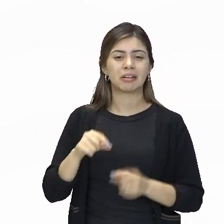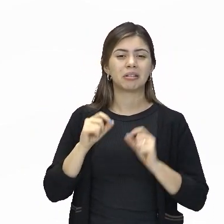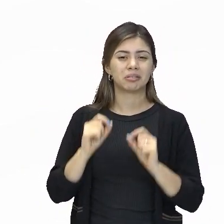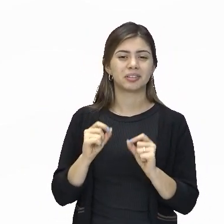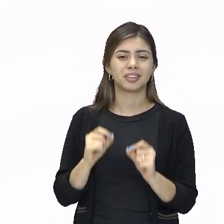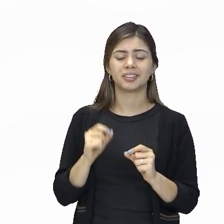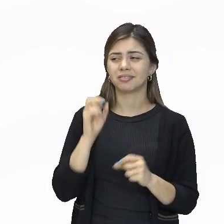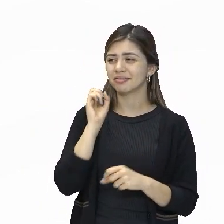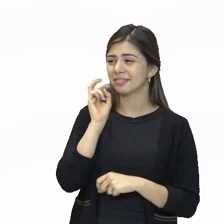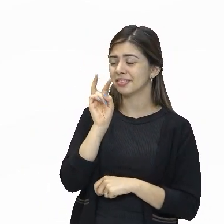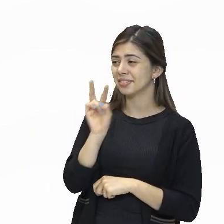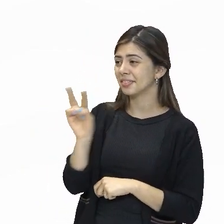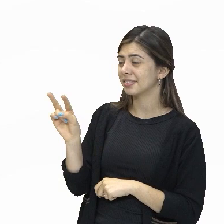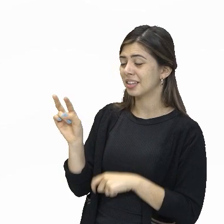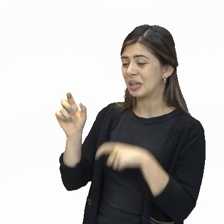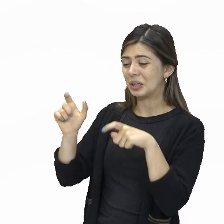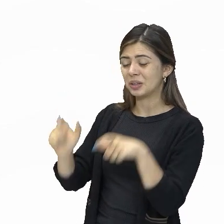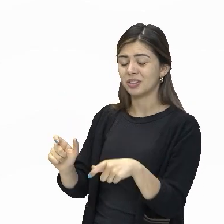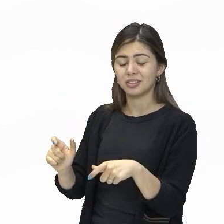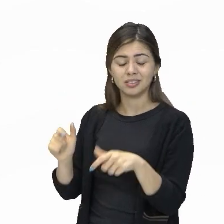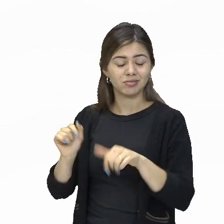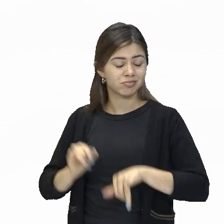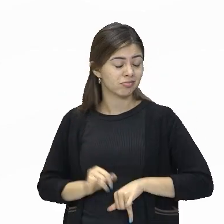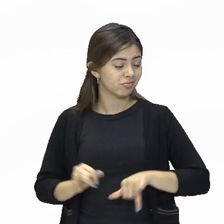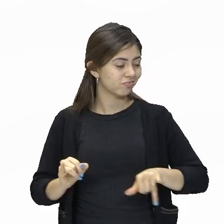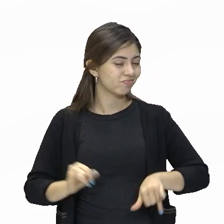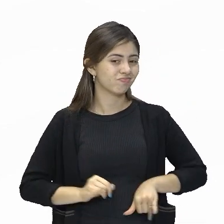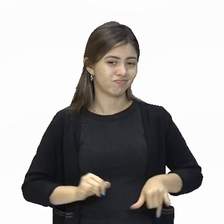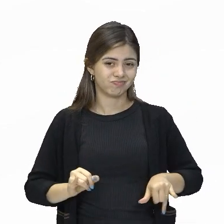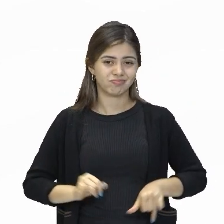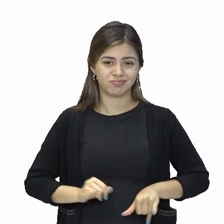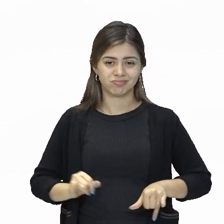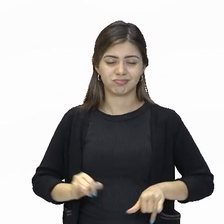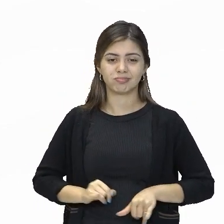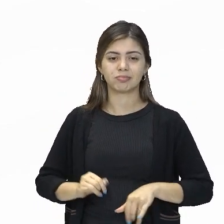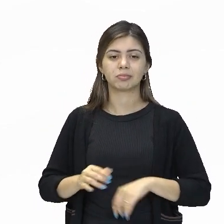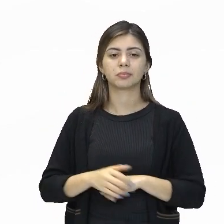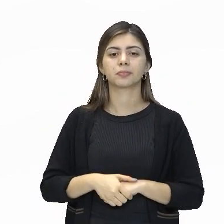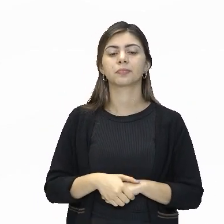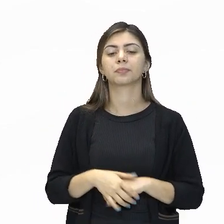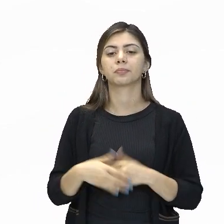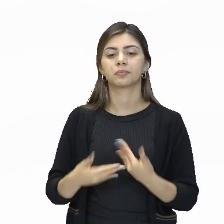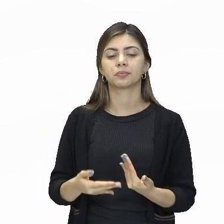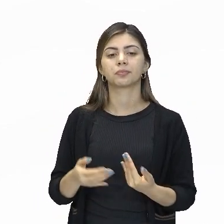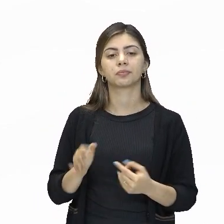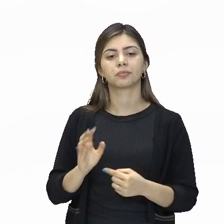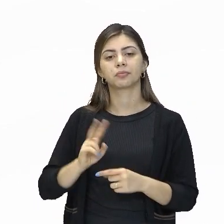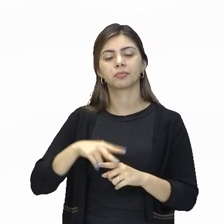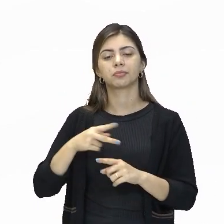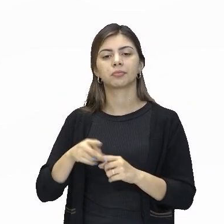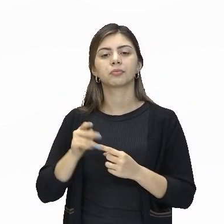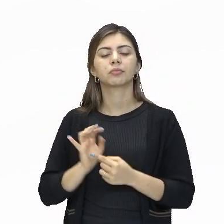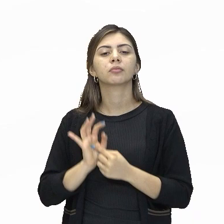tanta toxicidade e sofrimento, tá? E aí, ademais, de forma mais ilustrativa, ele descreve o seu